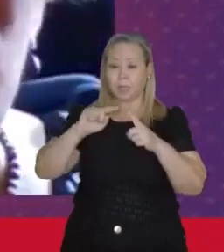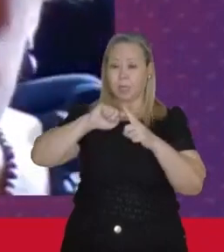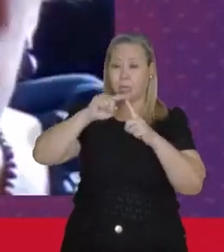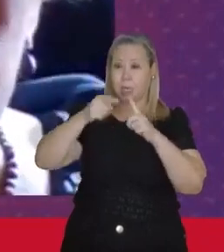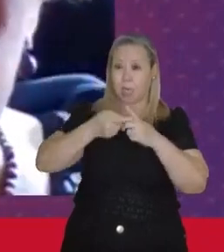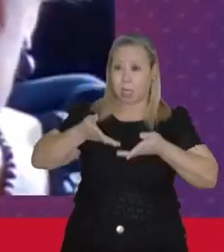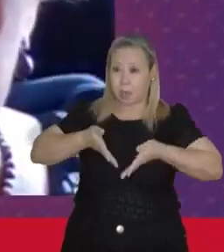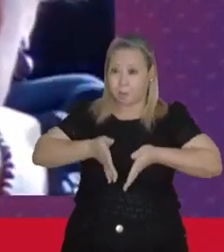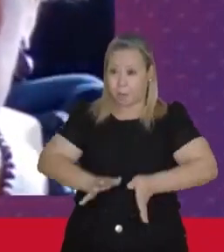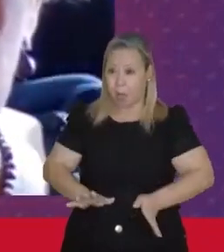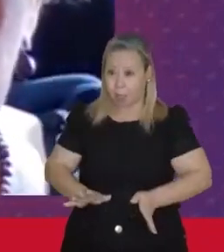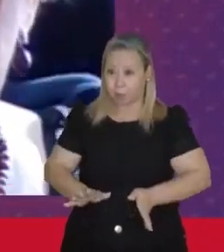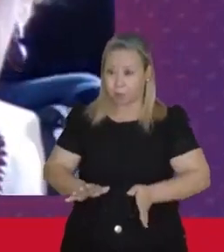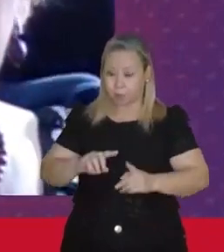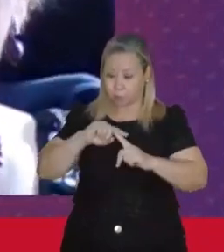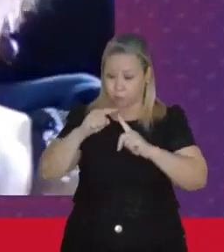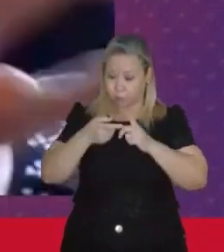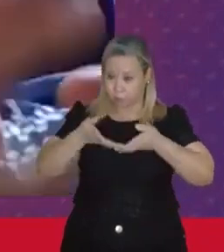puerpério,